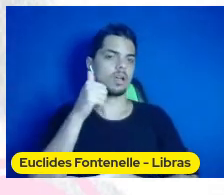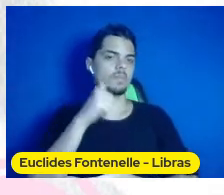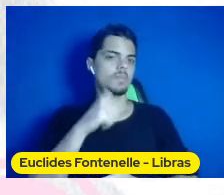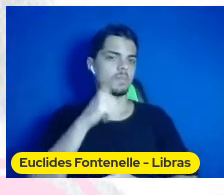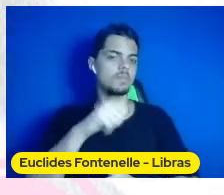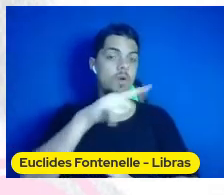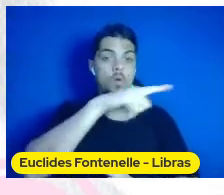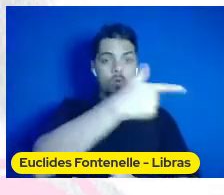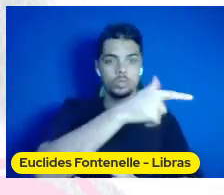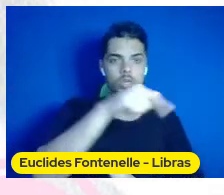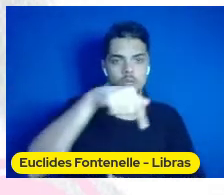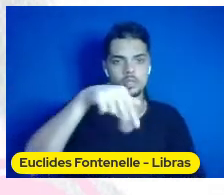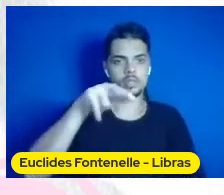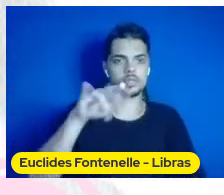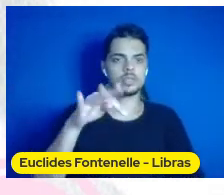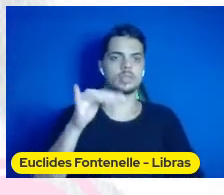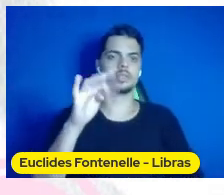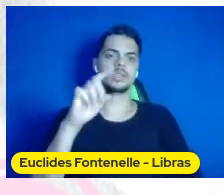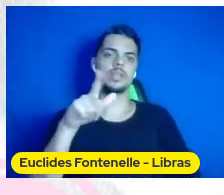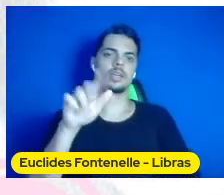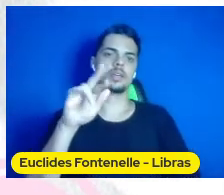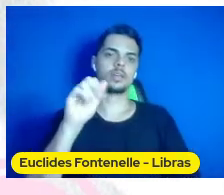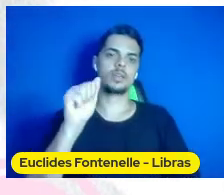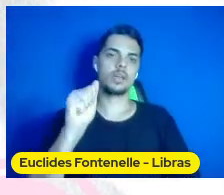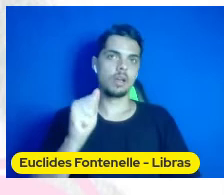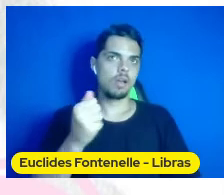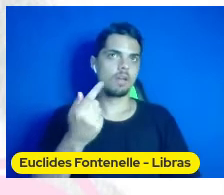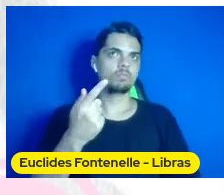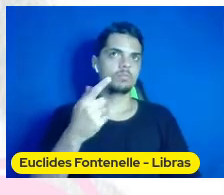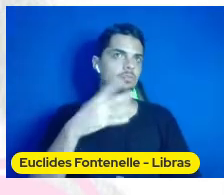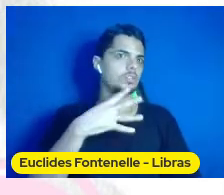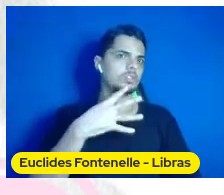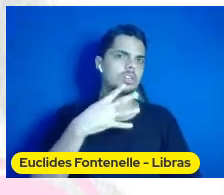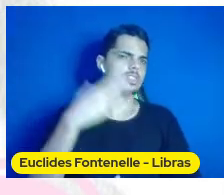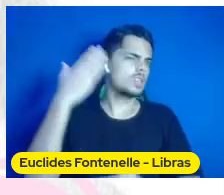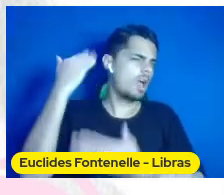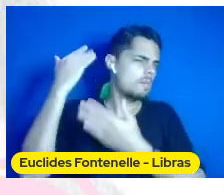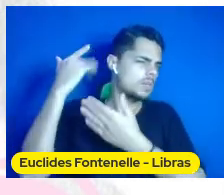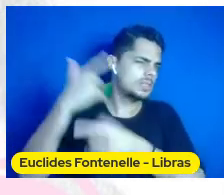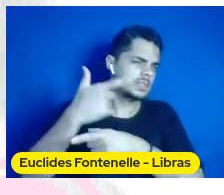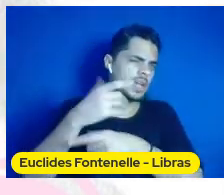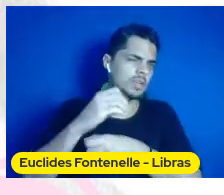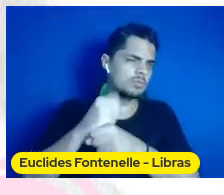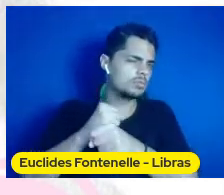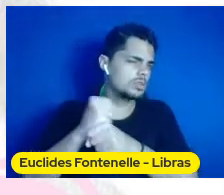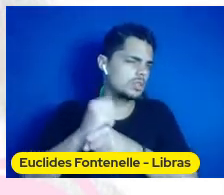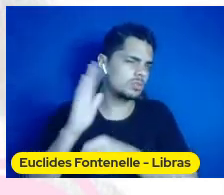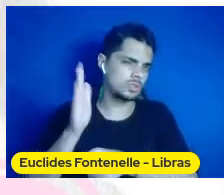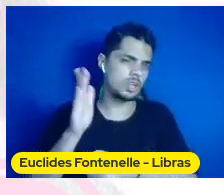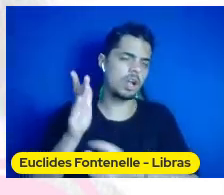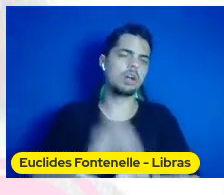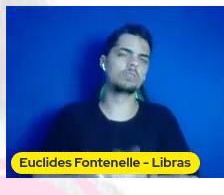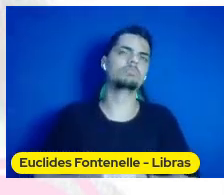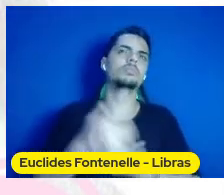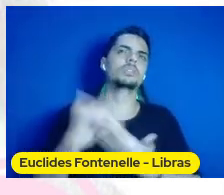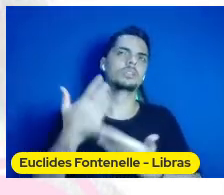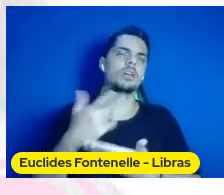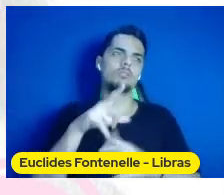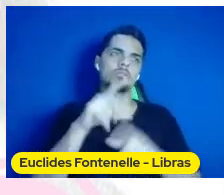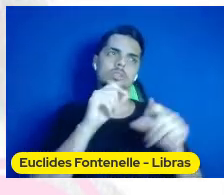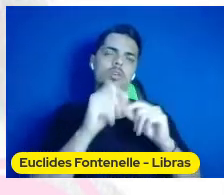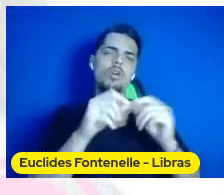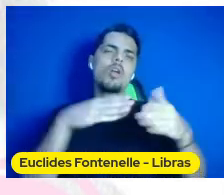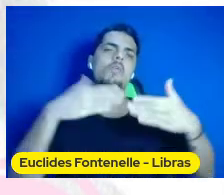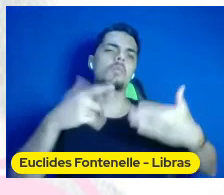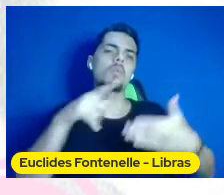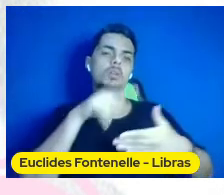Quitéria. Então, está relacionado só a essa demanda que tu colocaste lá no início, né? E em algum momento vocês